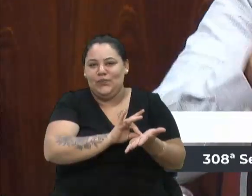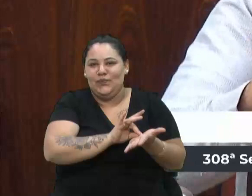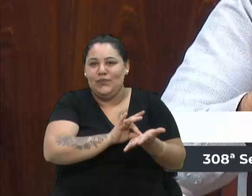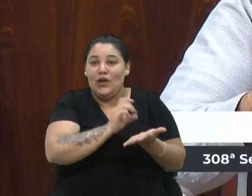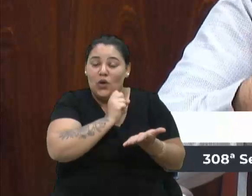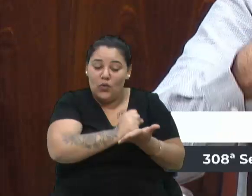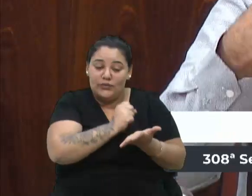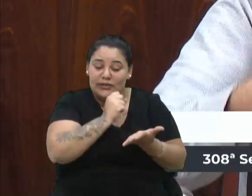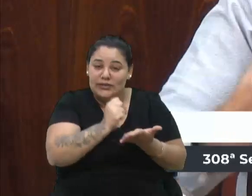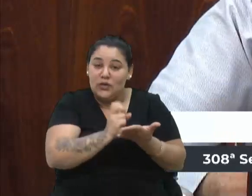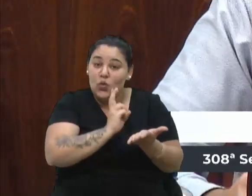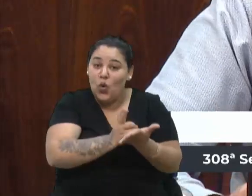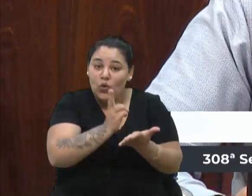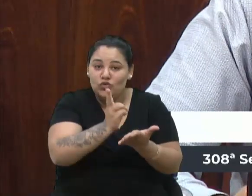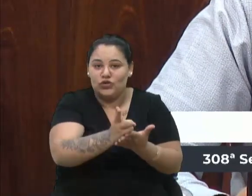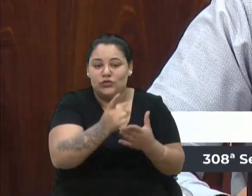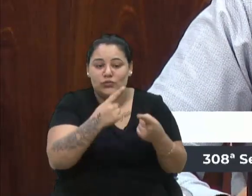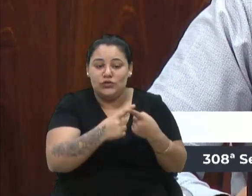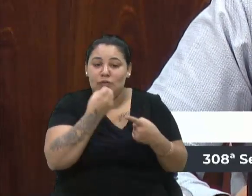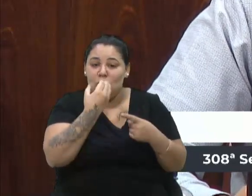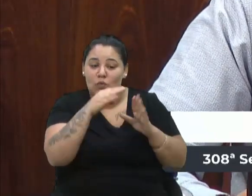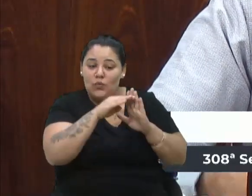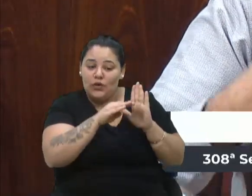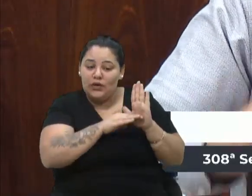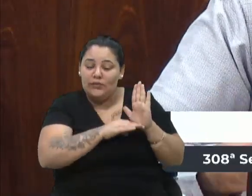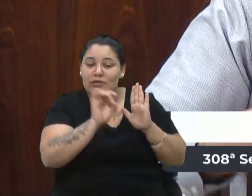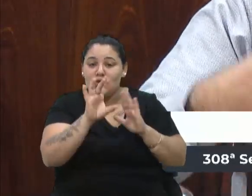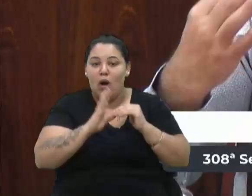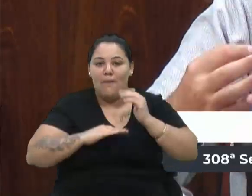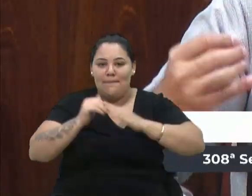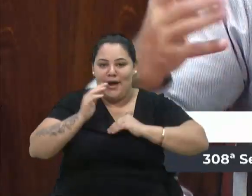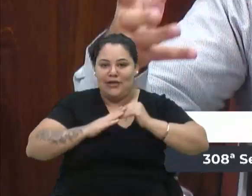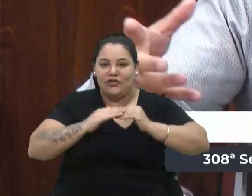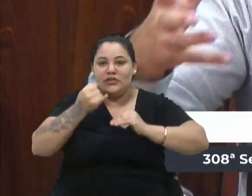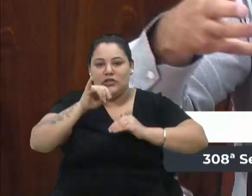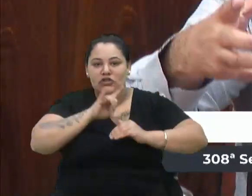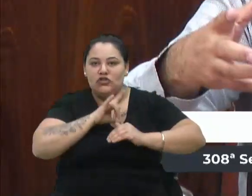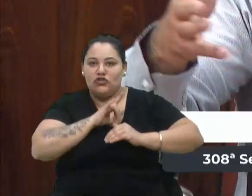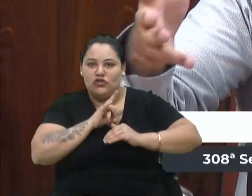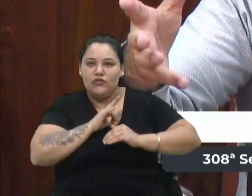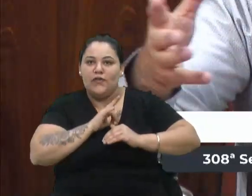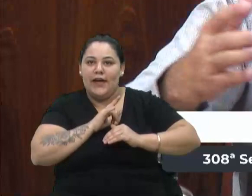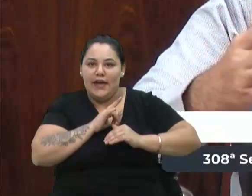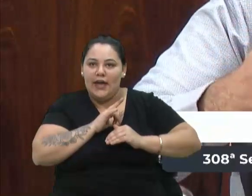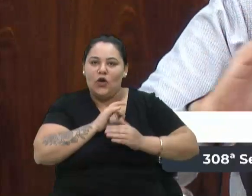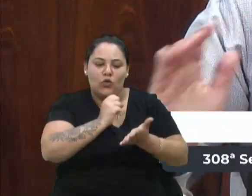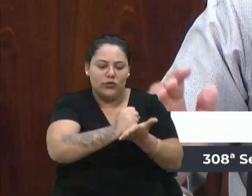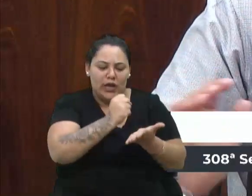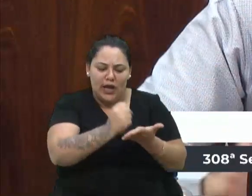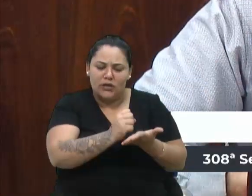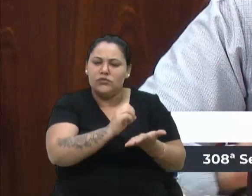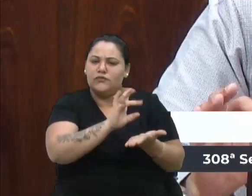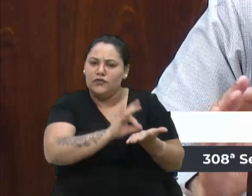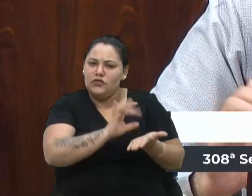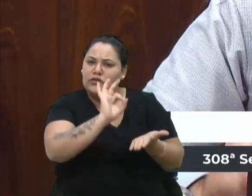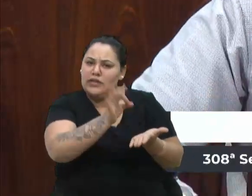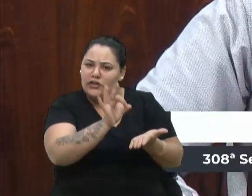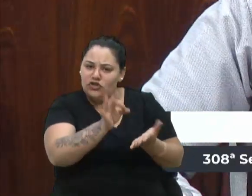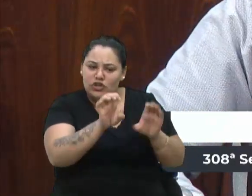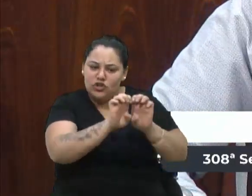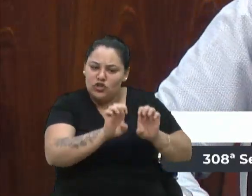bons programas só são colocados em prática com efetivo carro estrutura gasolina mas assim